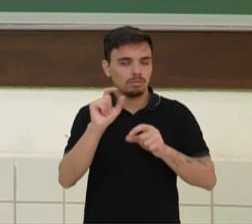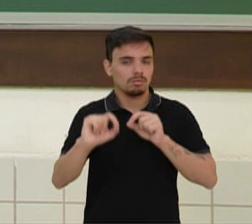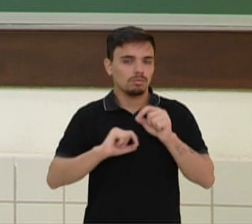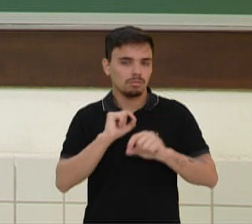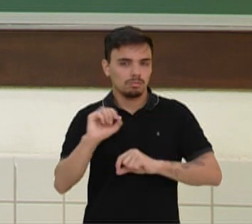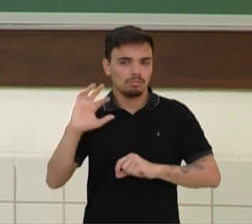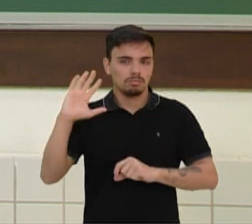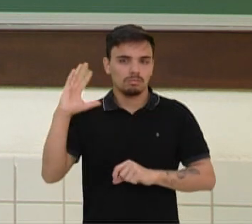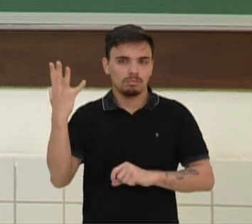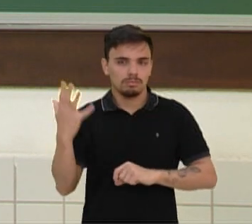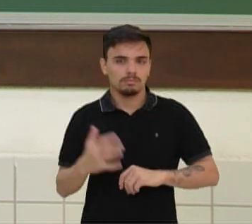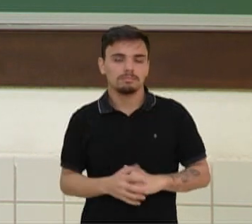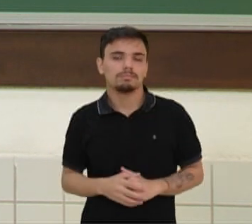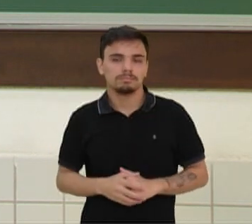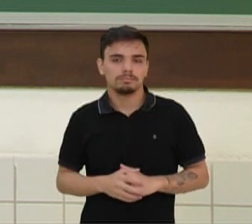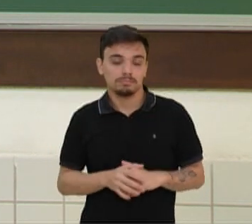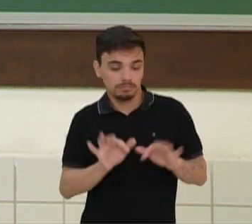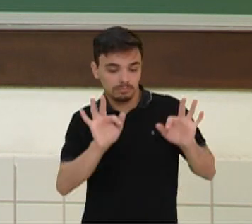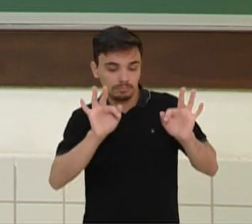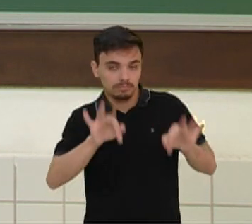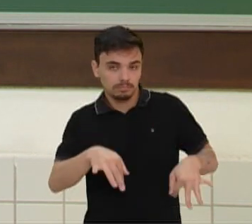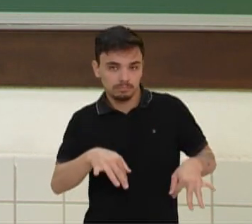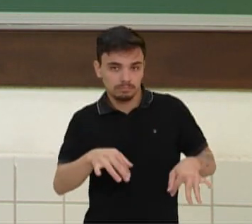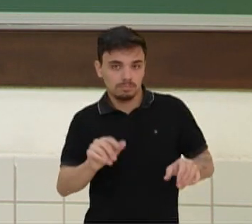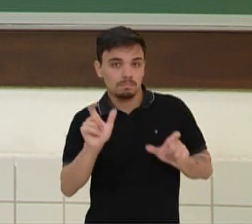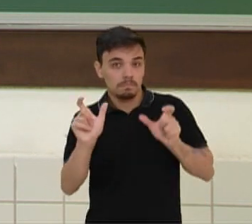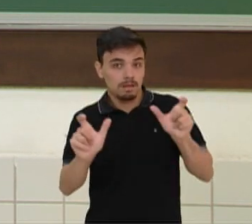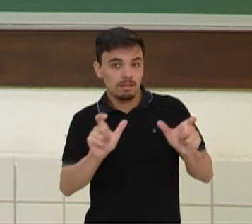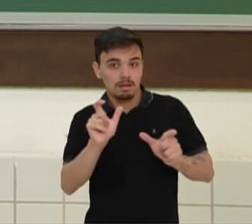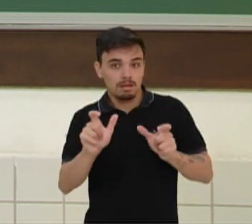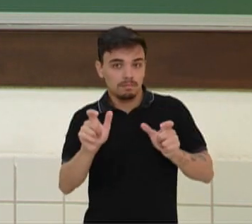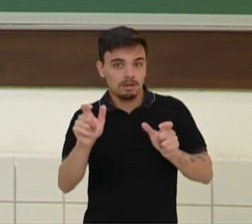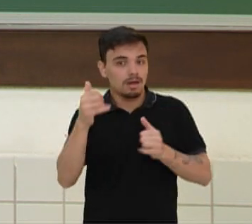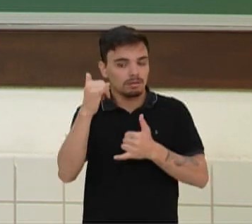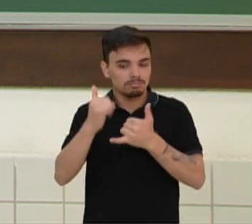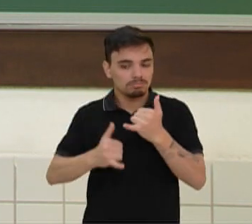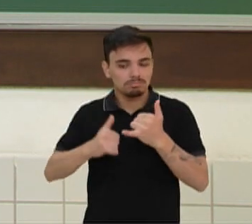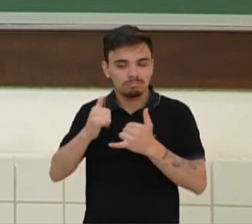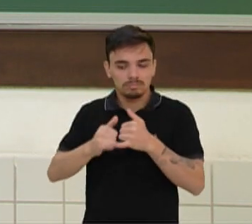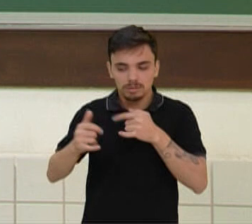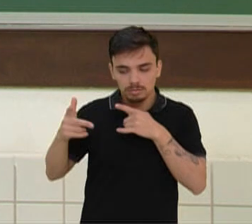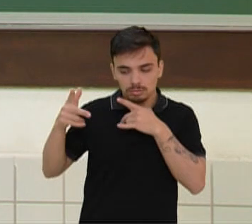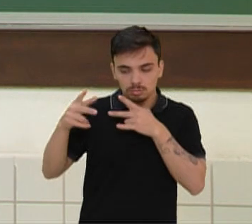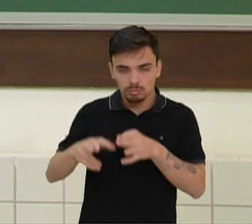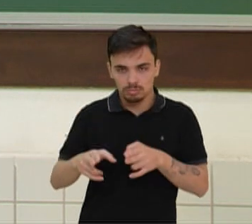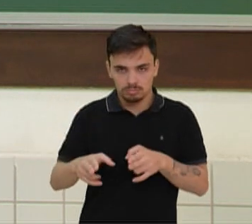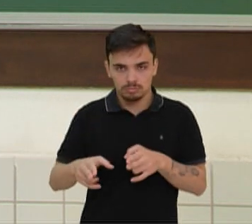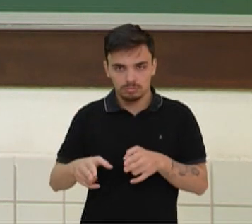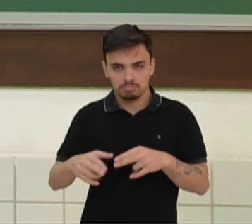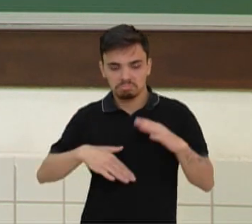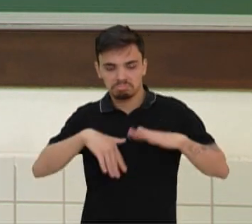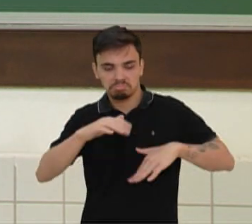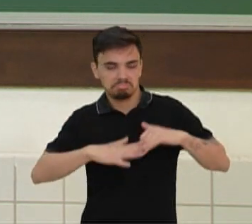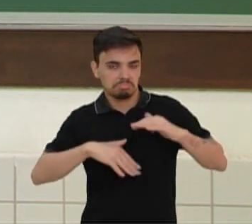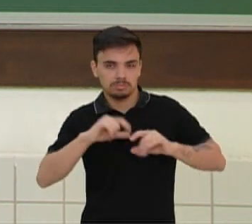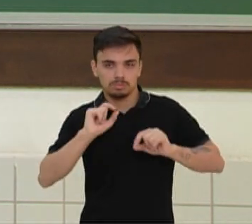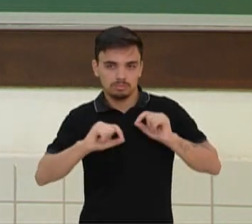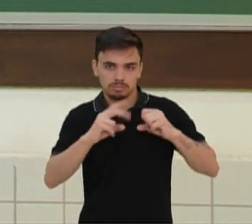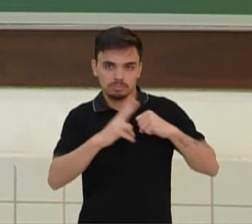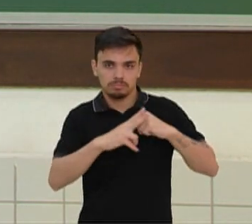que acontece? As terminações, elas são as mesmas, independente do verbo. Por